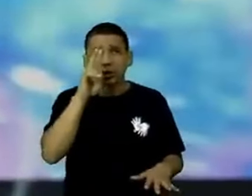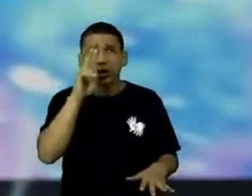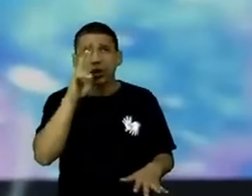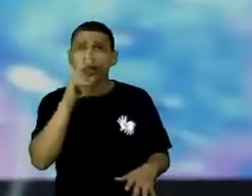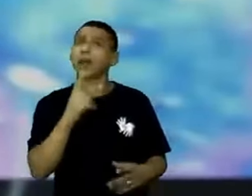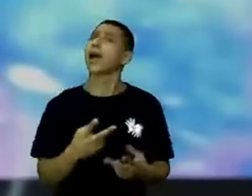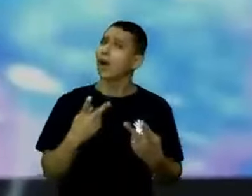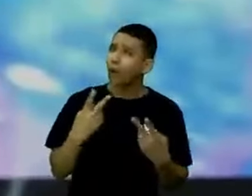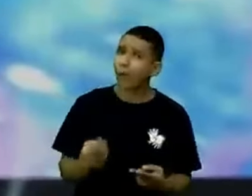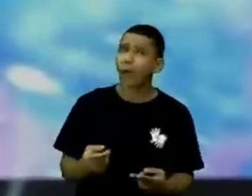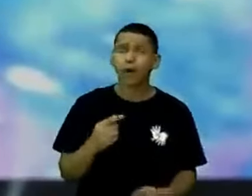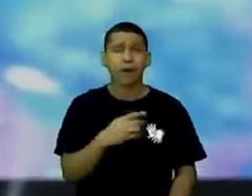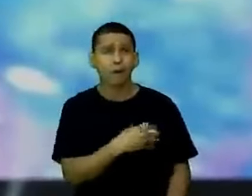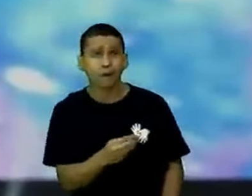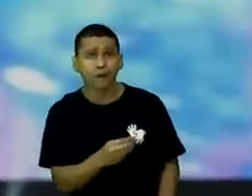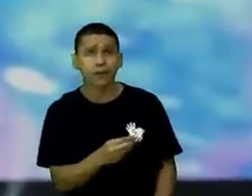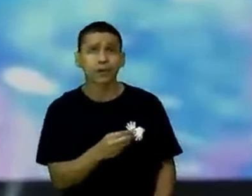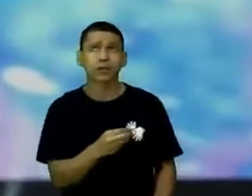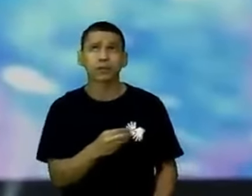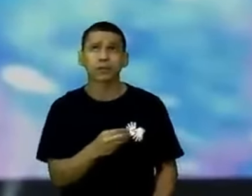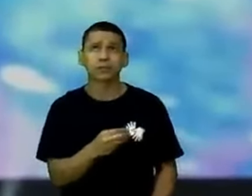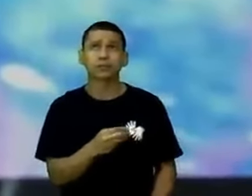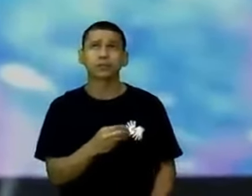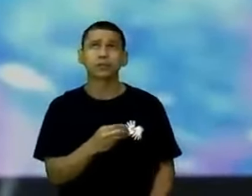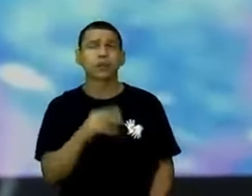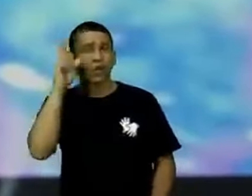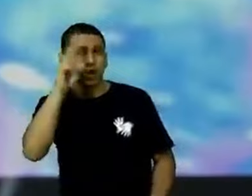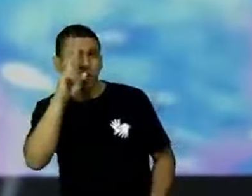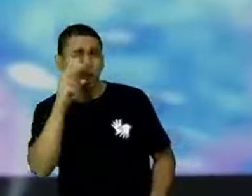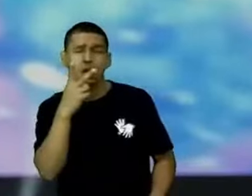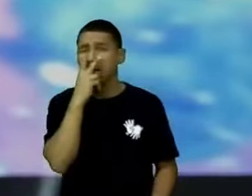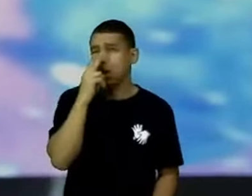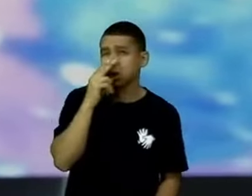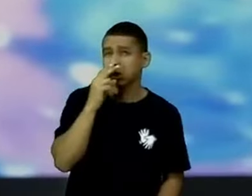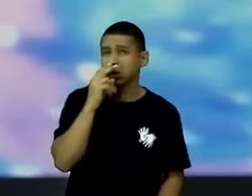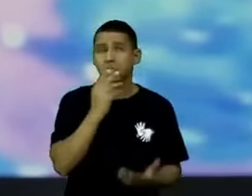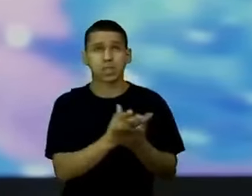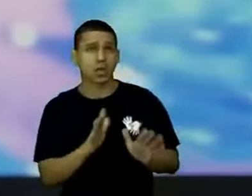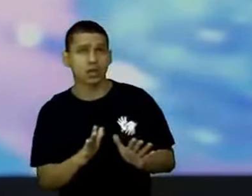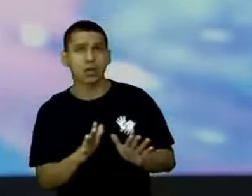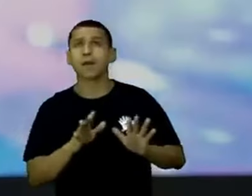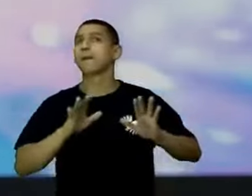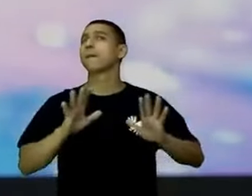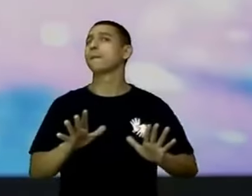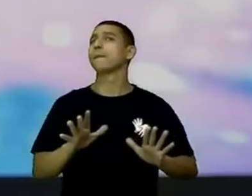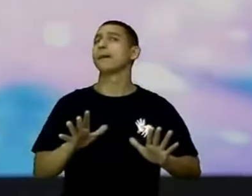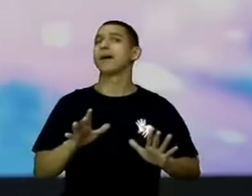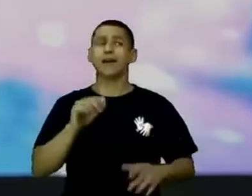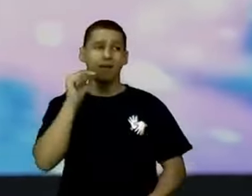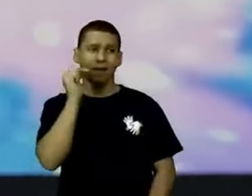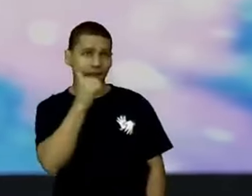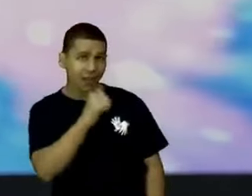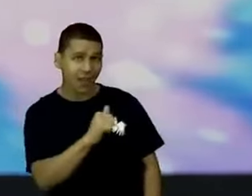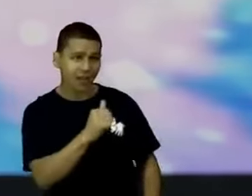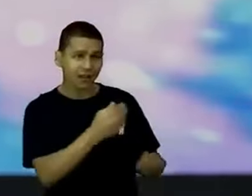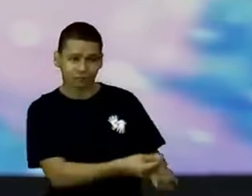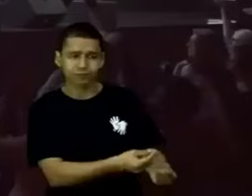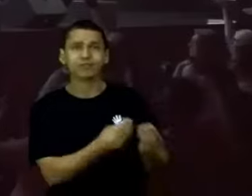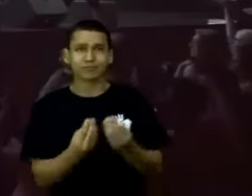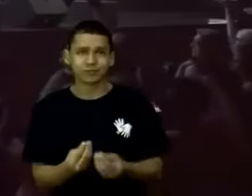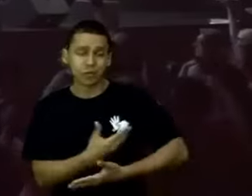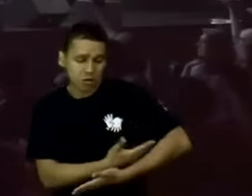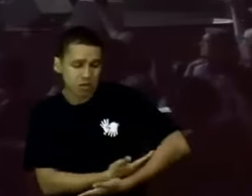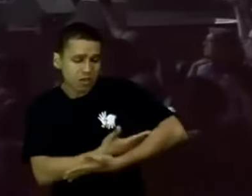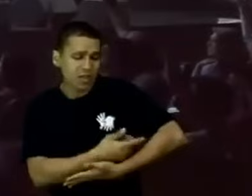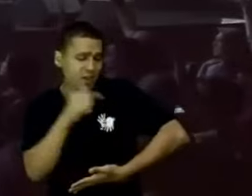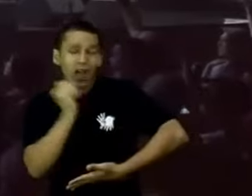humana parecia que a história ia ser de derrota. Mas aí ela trouxe a criança aqui hoje para mostrar pra gente